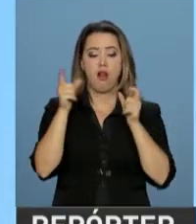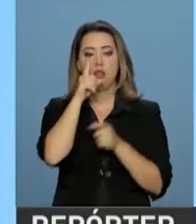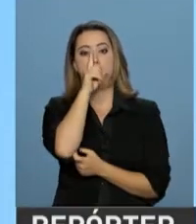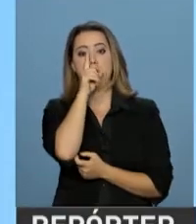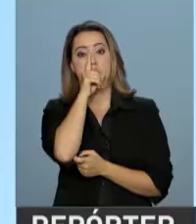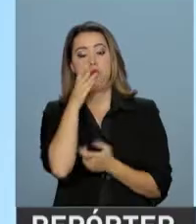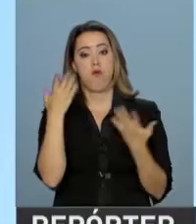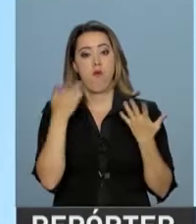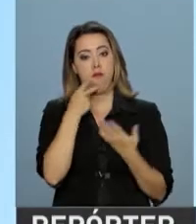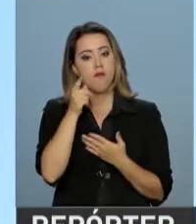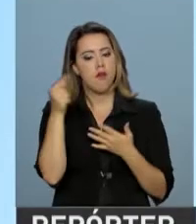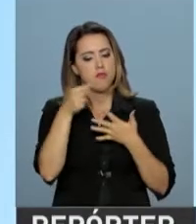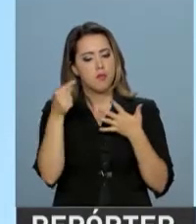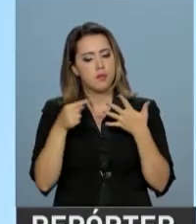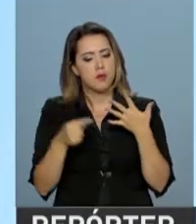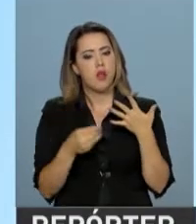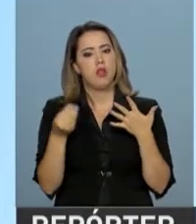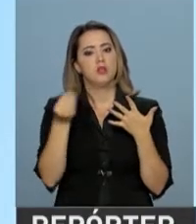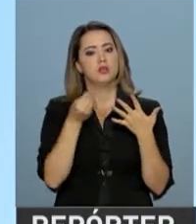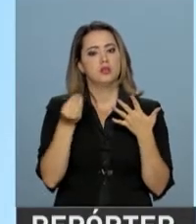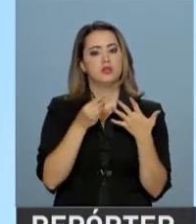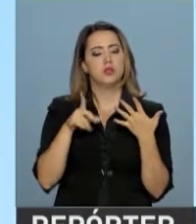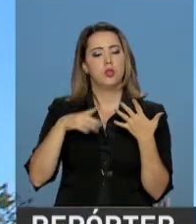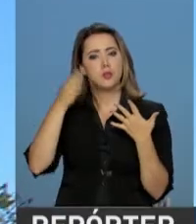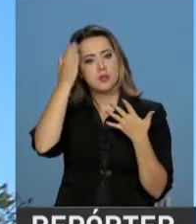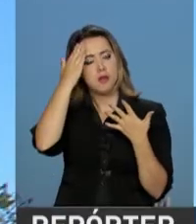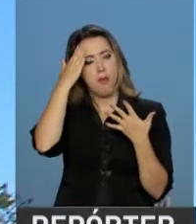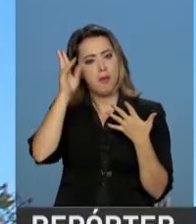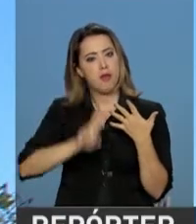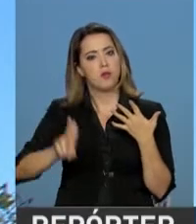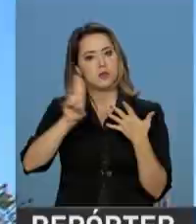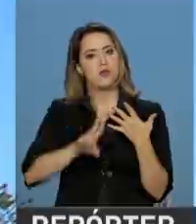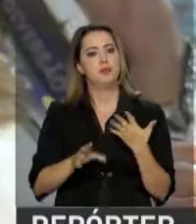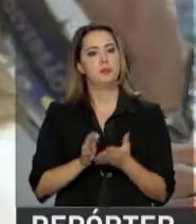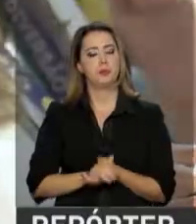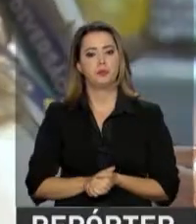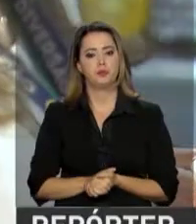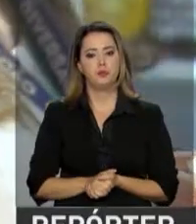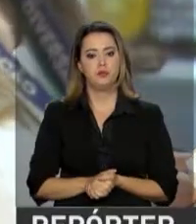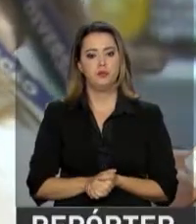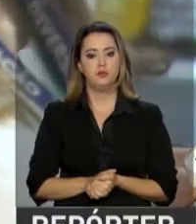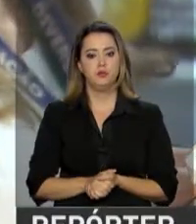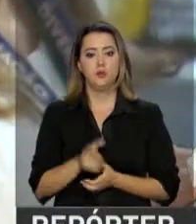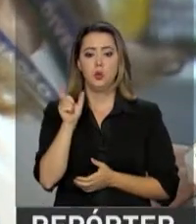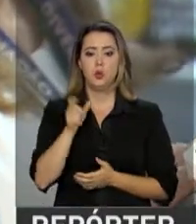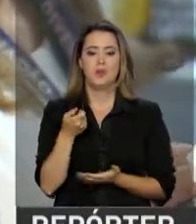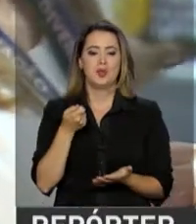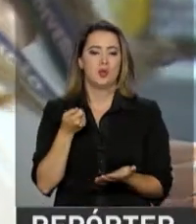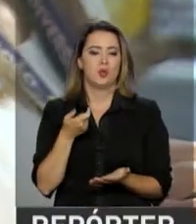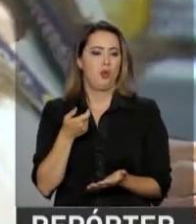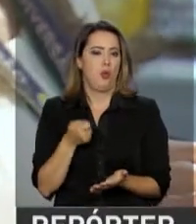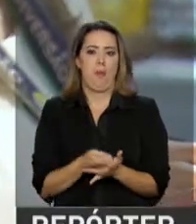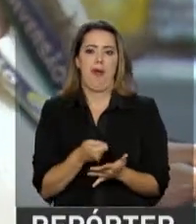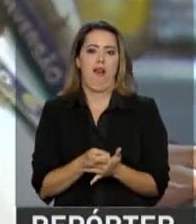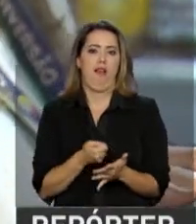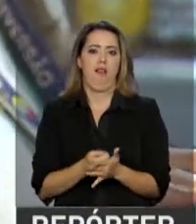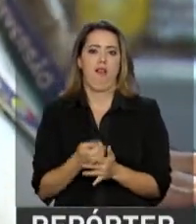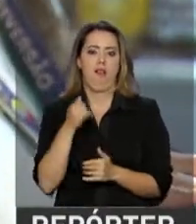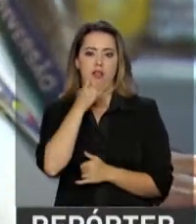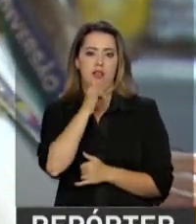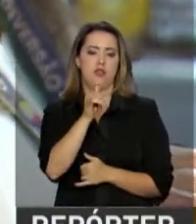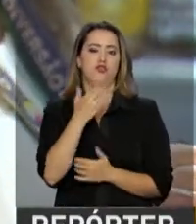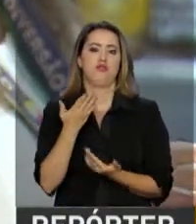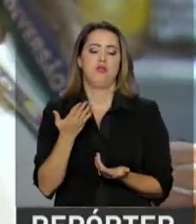reforça pontos como a racionalidade no consumo quando a pessoa não paga a conta de luz